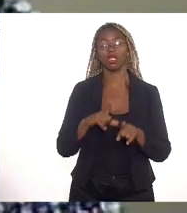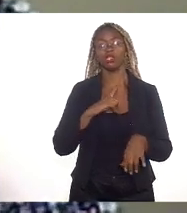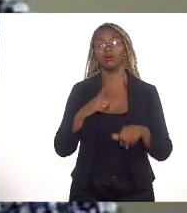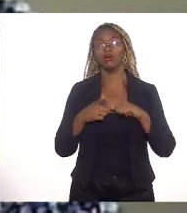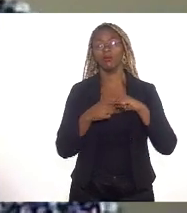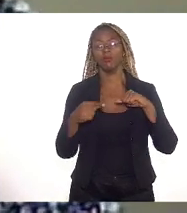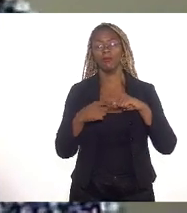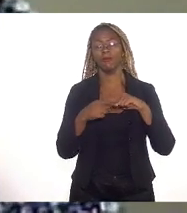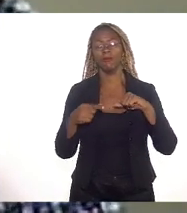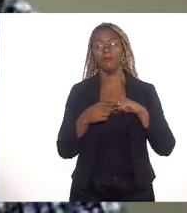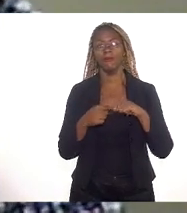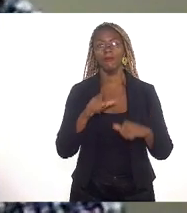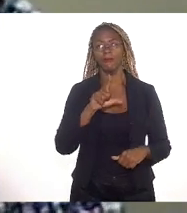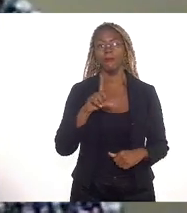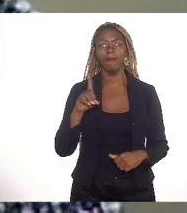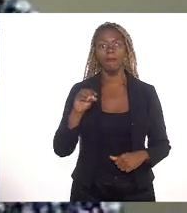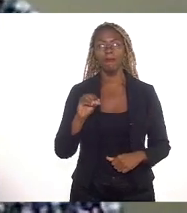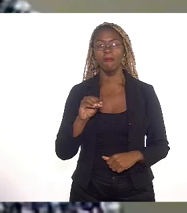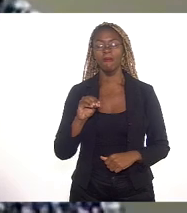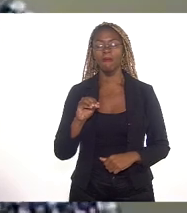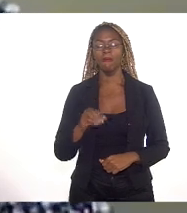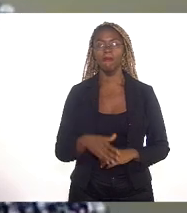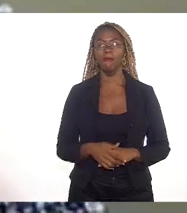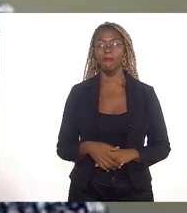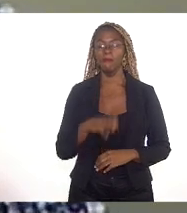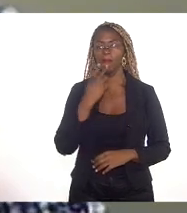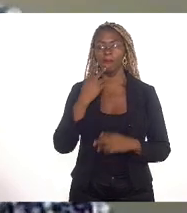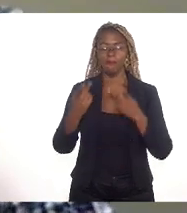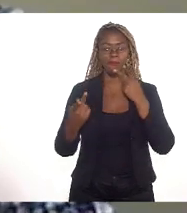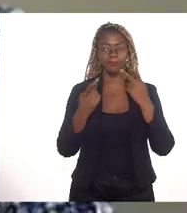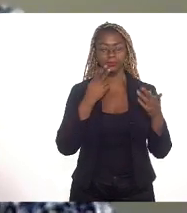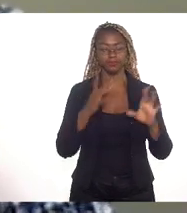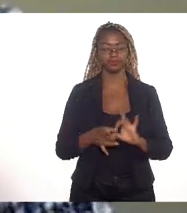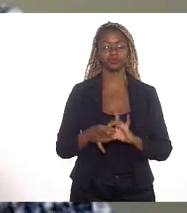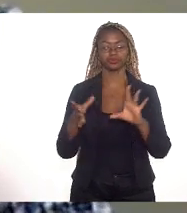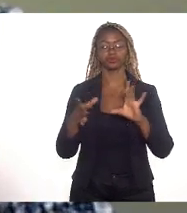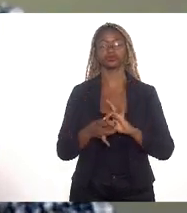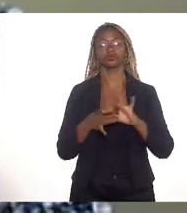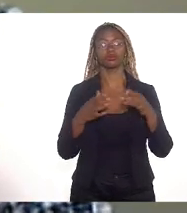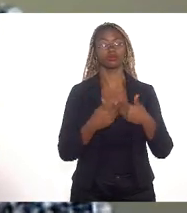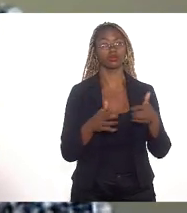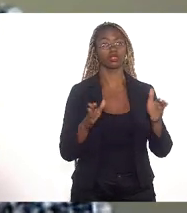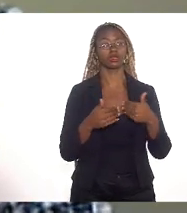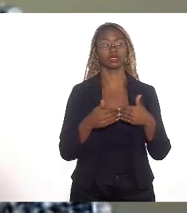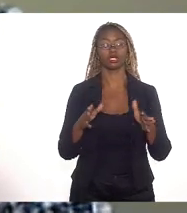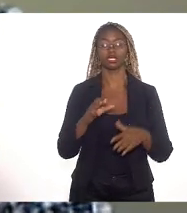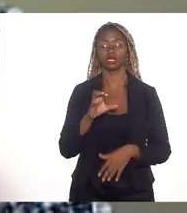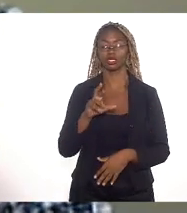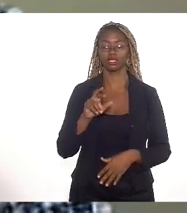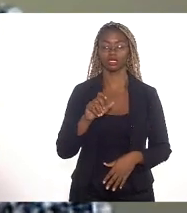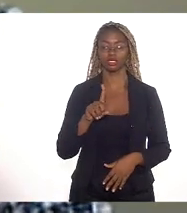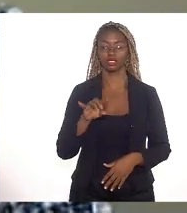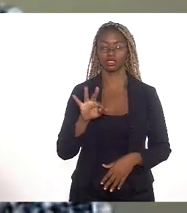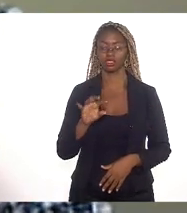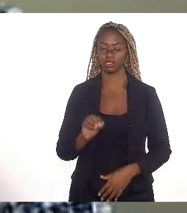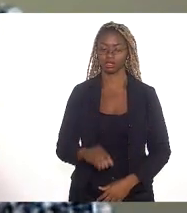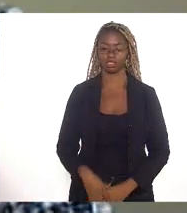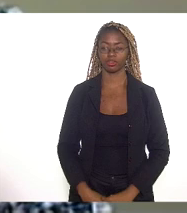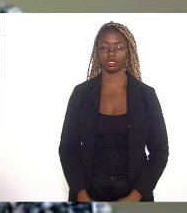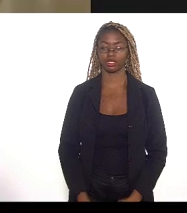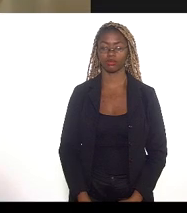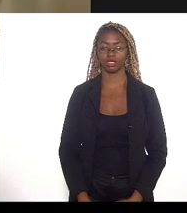da LDO que fala na autorização para abertura de créditos suplementares.